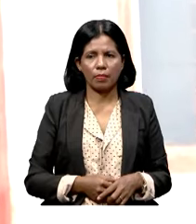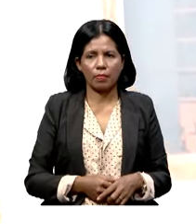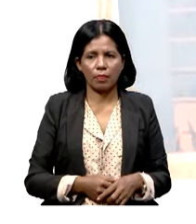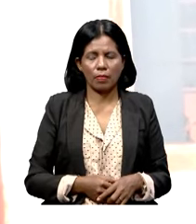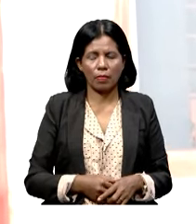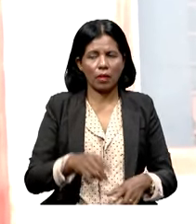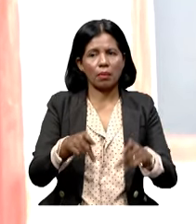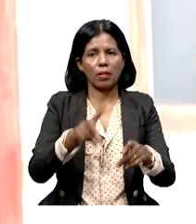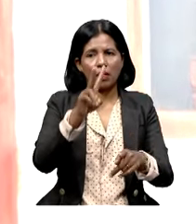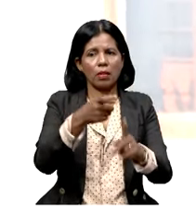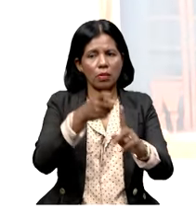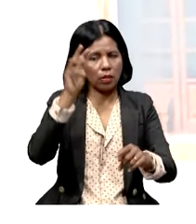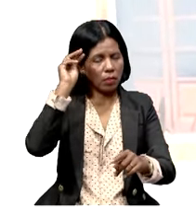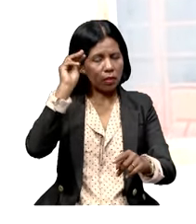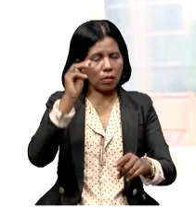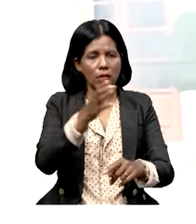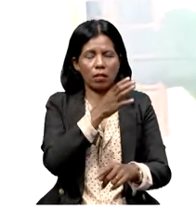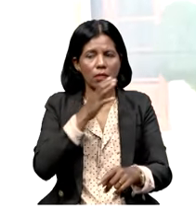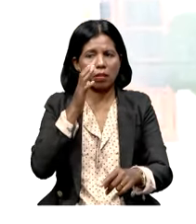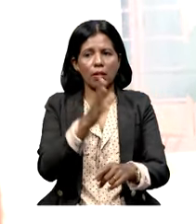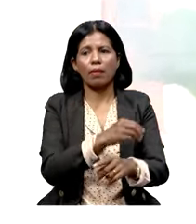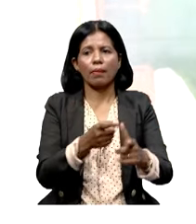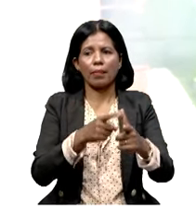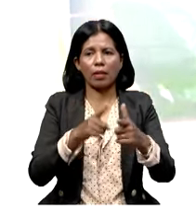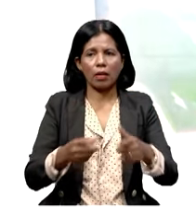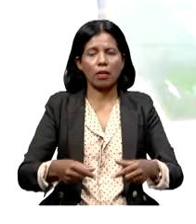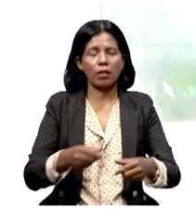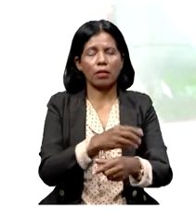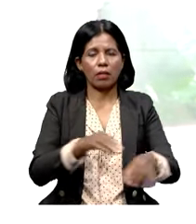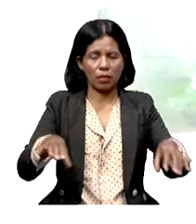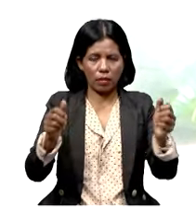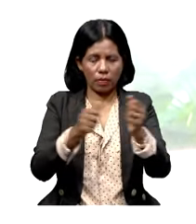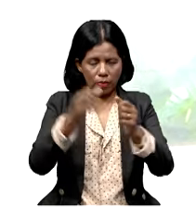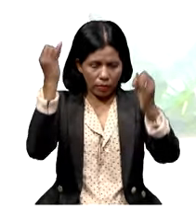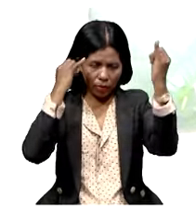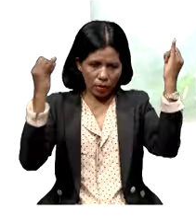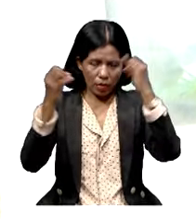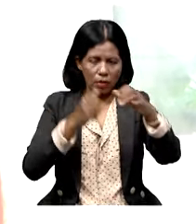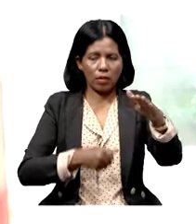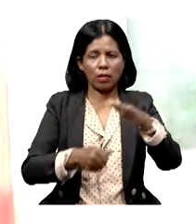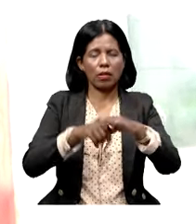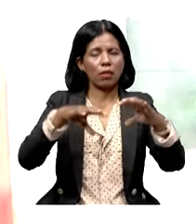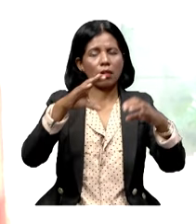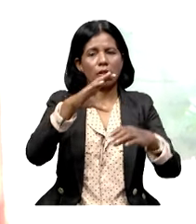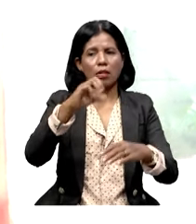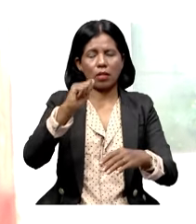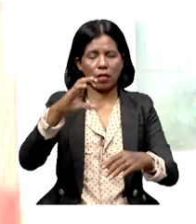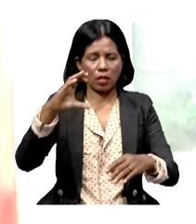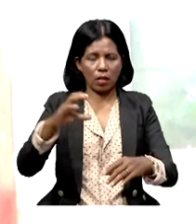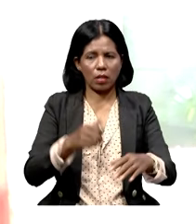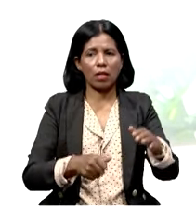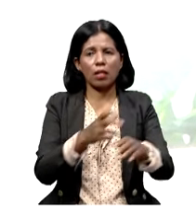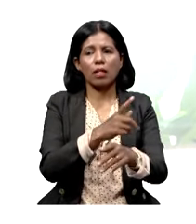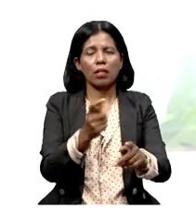Gerente na rua, o Ministério Agricultura, Pecuária e Pesca no Floresta, no Serviço de Informação Secreta, Comissão Anticorrupção, assegura